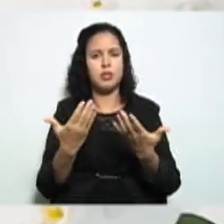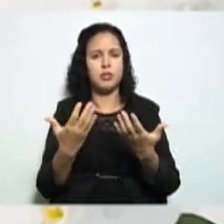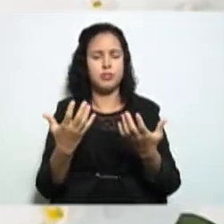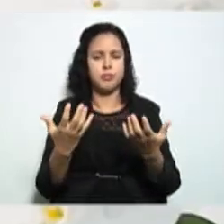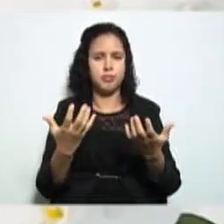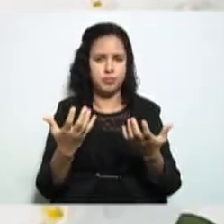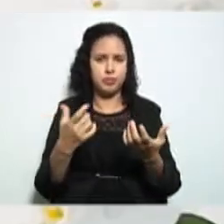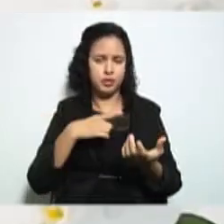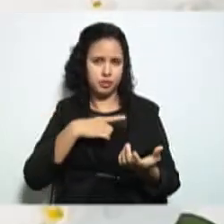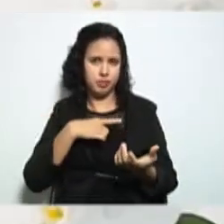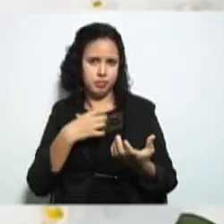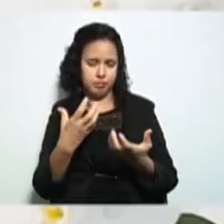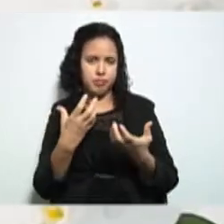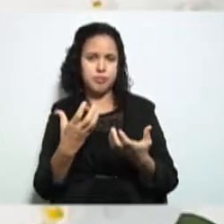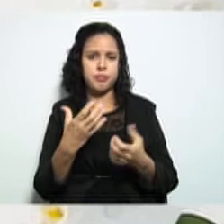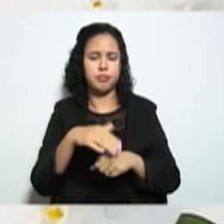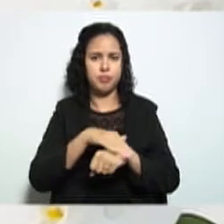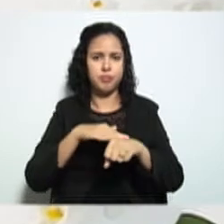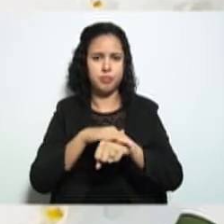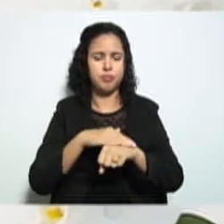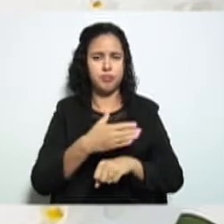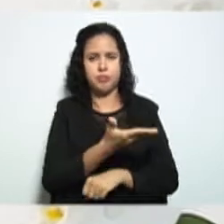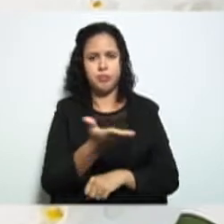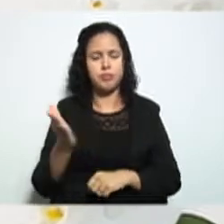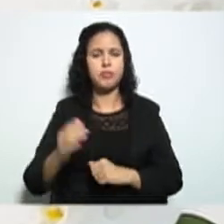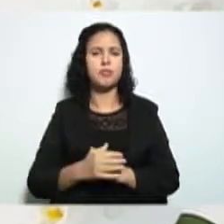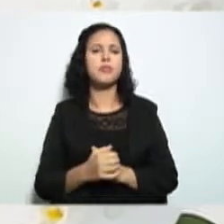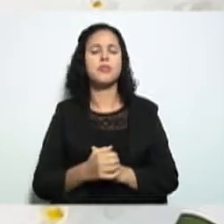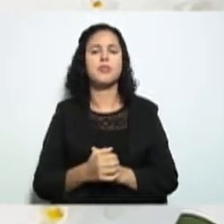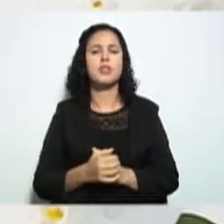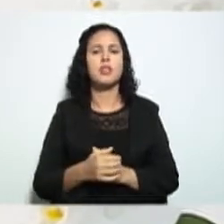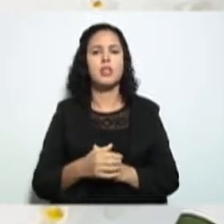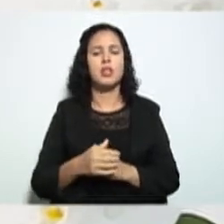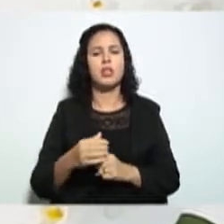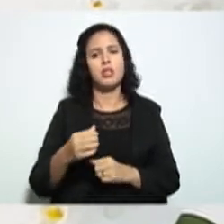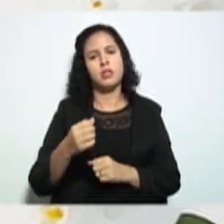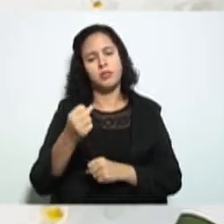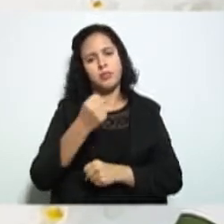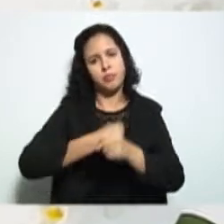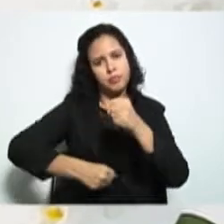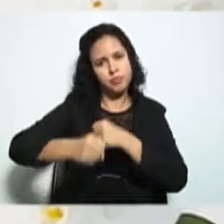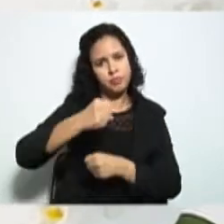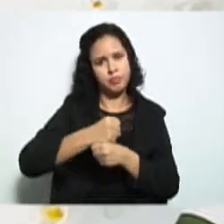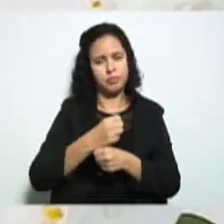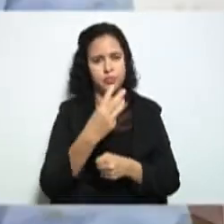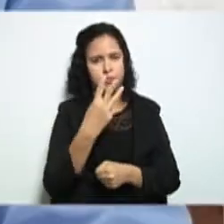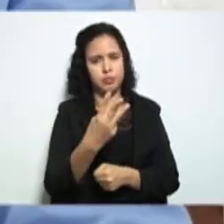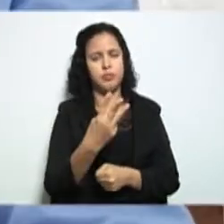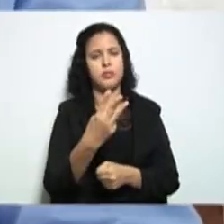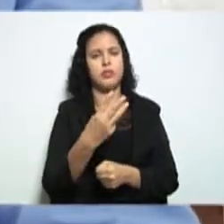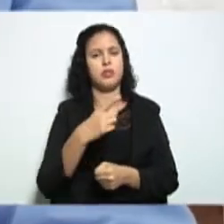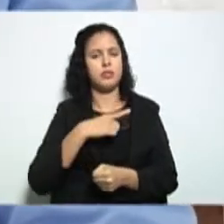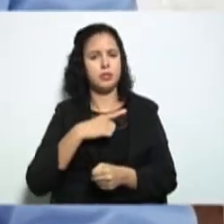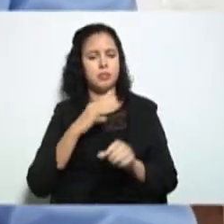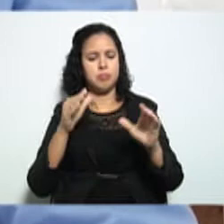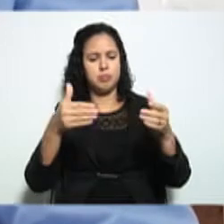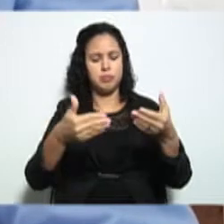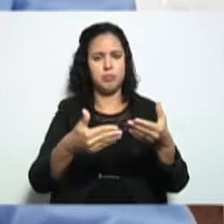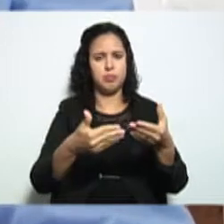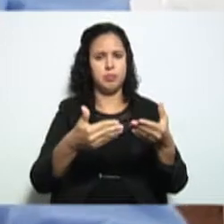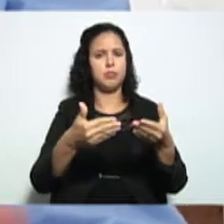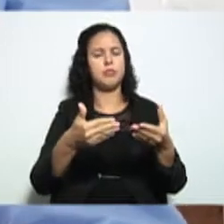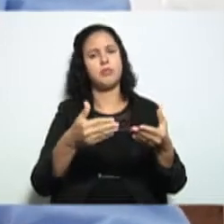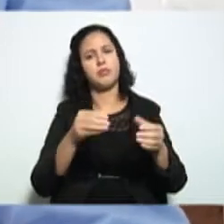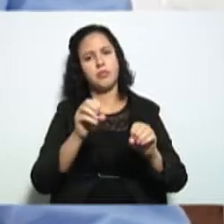sobre ações que nós desenvolvemos nesses 3 anos, ações específicas para a educação à distância. Quando nós assumimos o IFRA